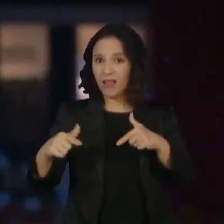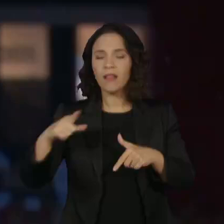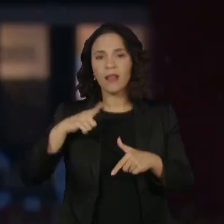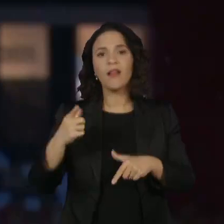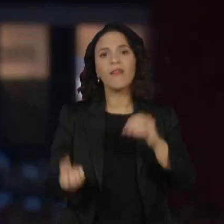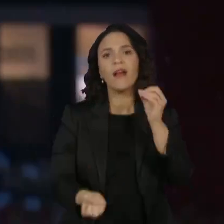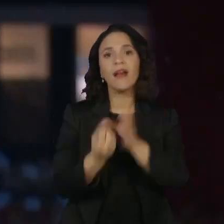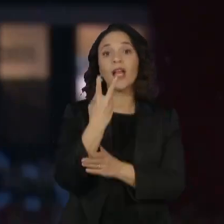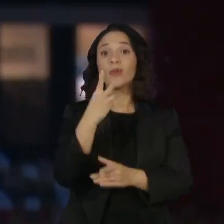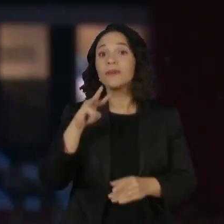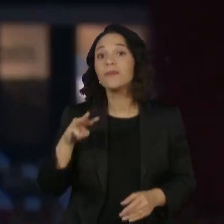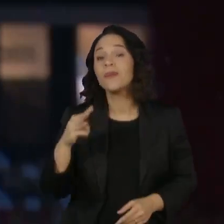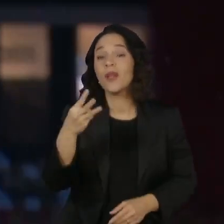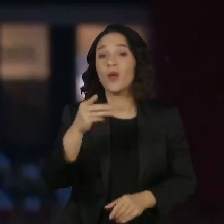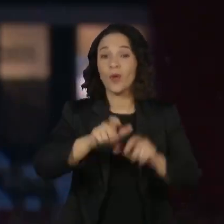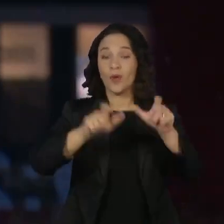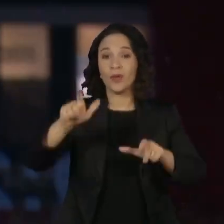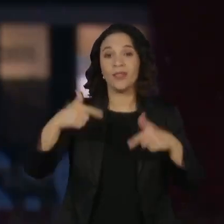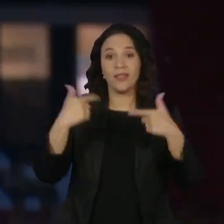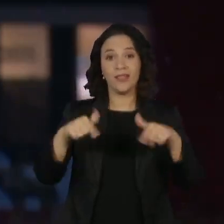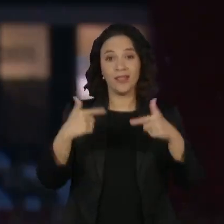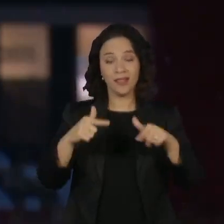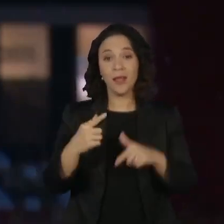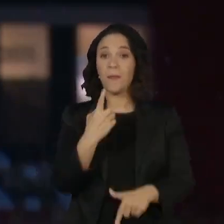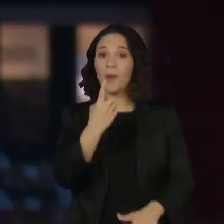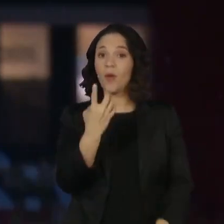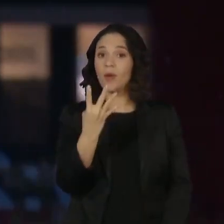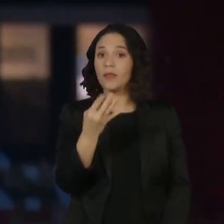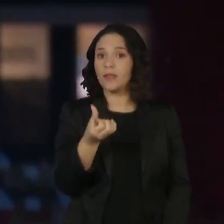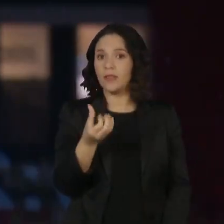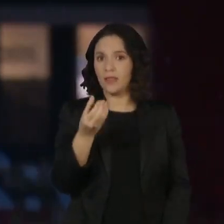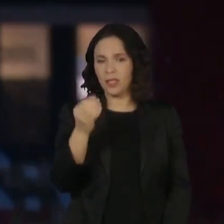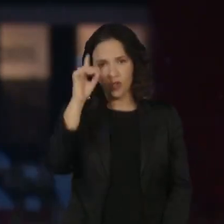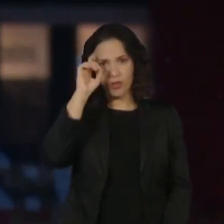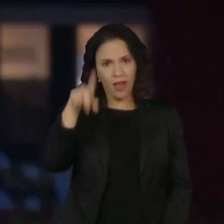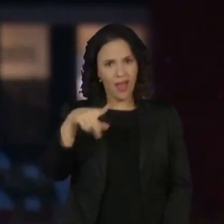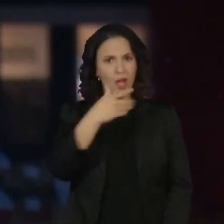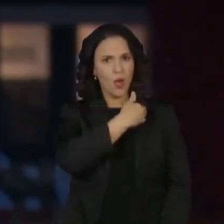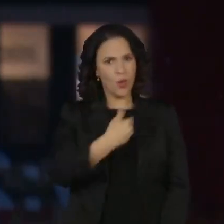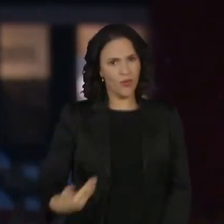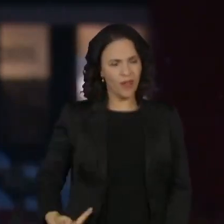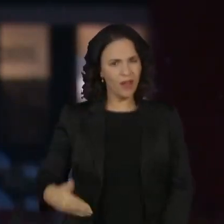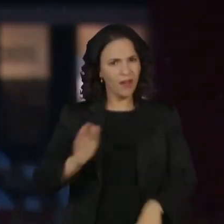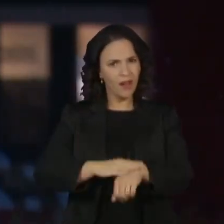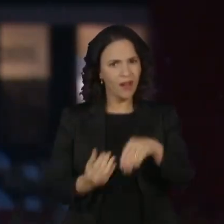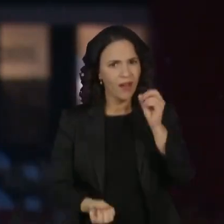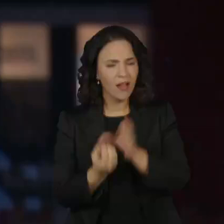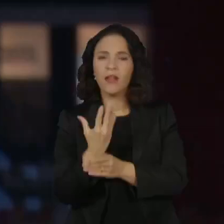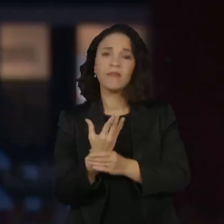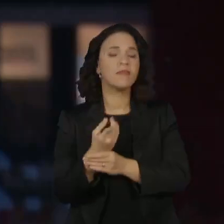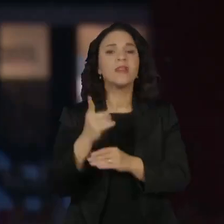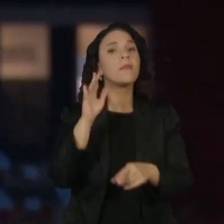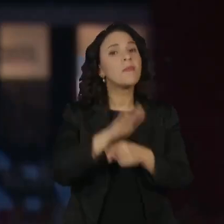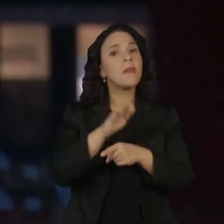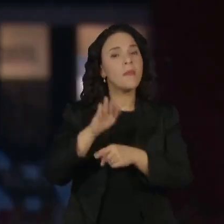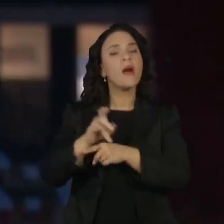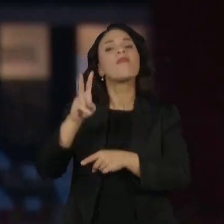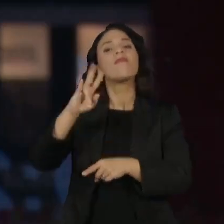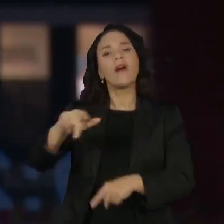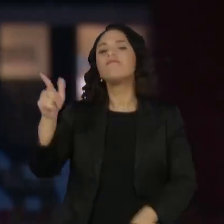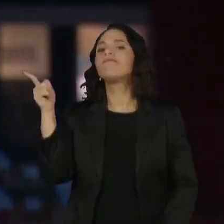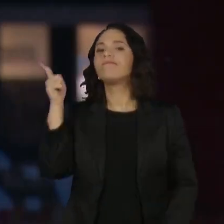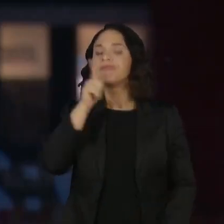2 de empregos em0 dias e quem cria não é o governo o governo é facilitador essa é uma promessa que vai ser